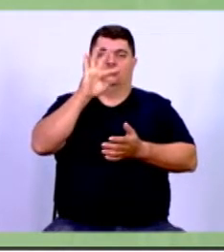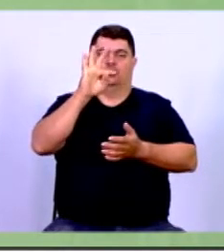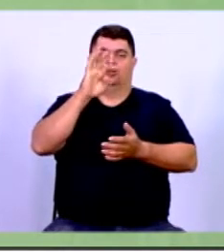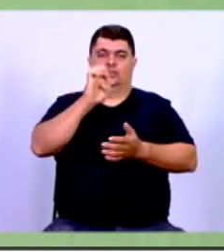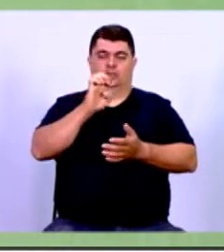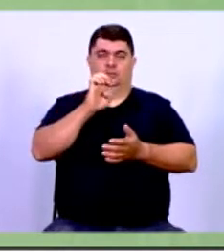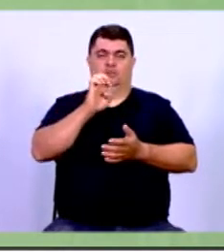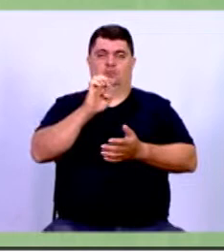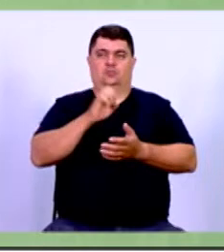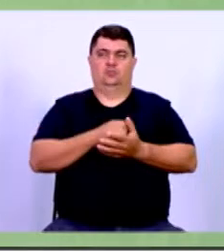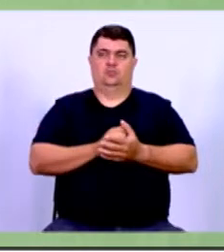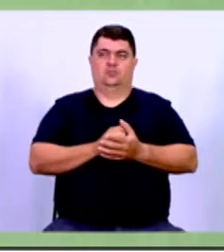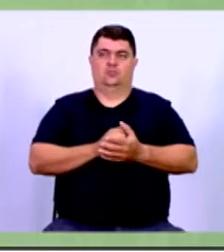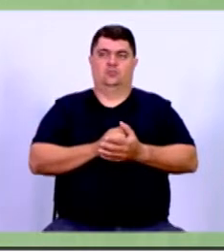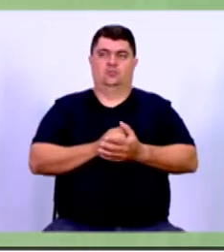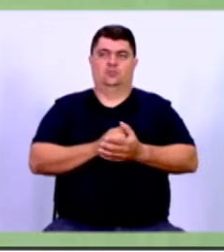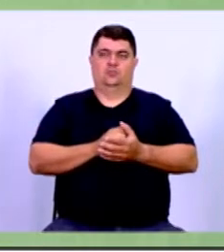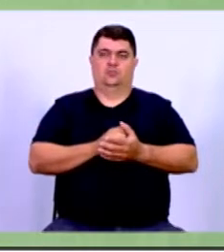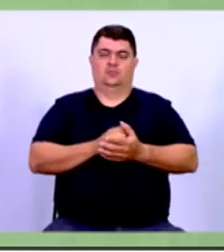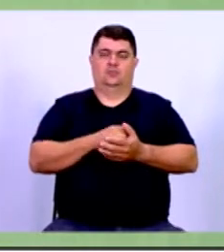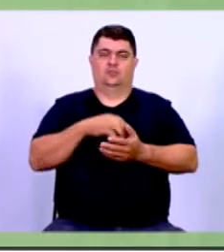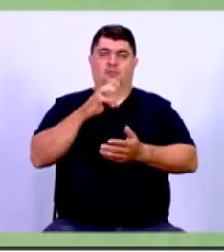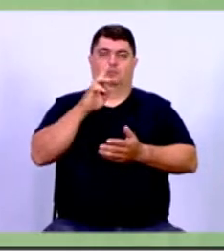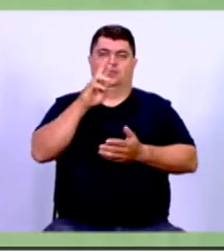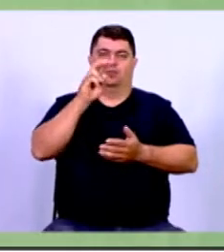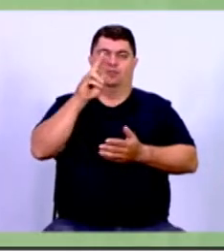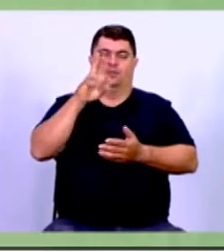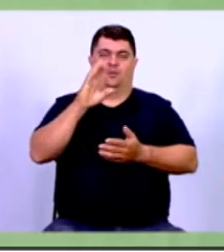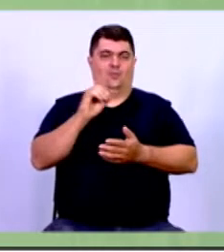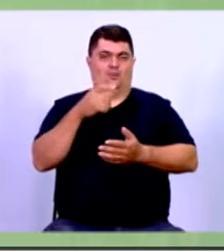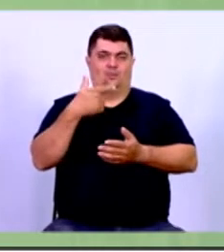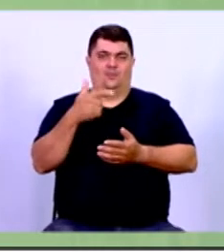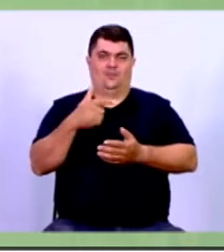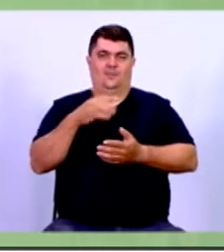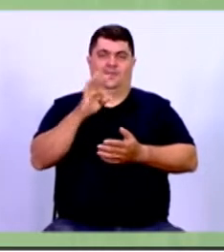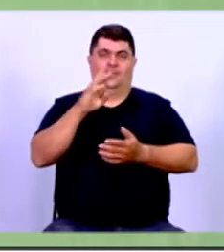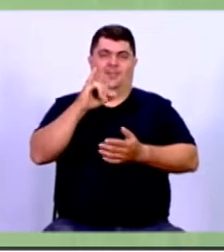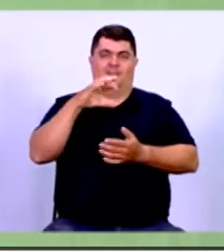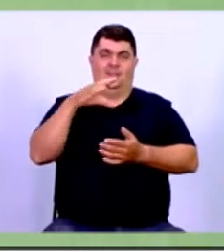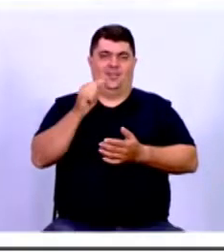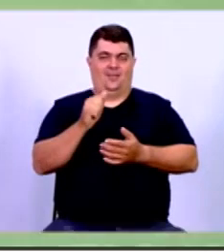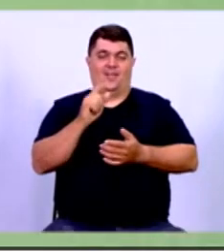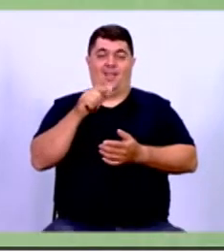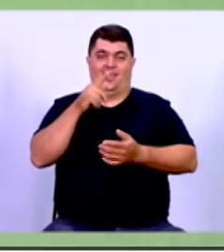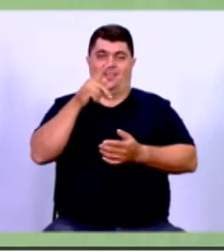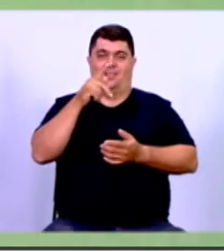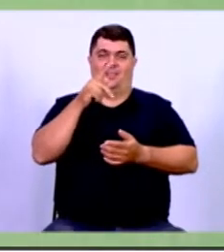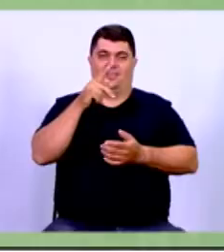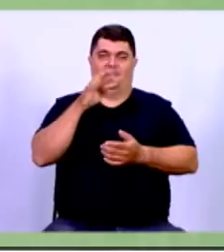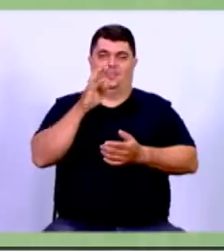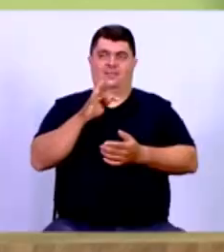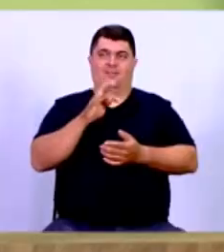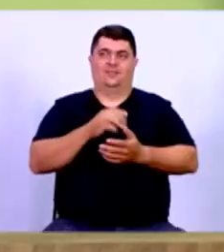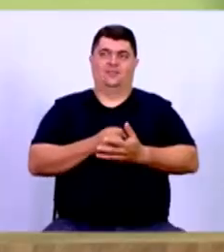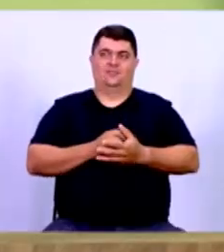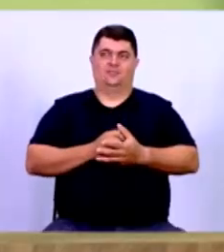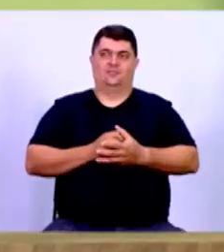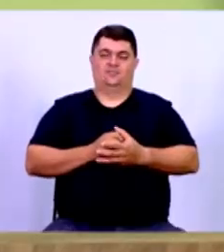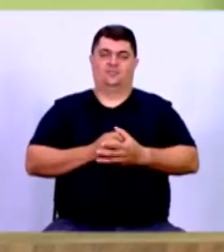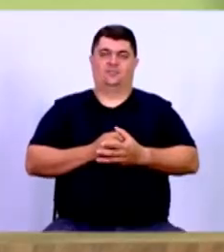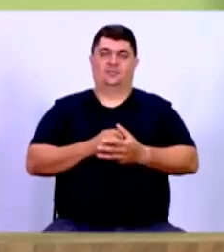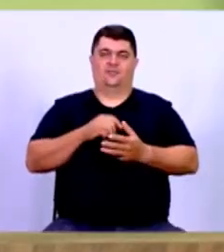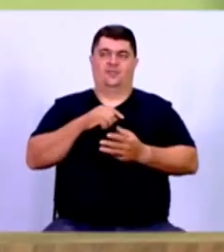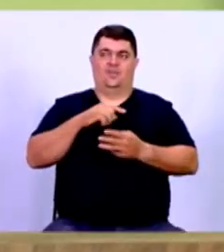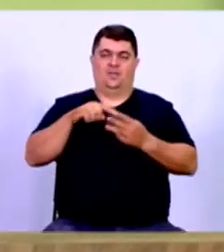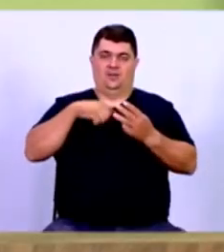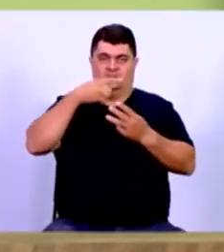esquecer. Não é truco, é tripartite. Nem trinca, é tripartite. Lembrar, termo